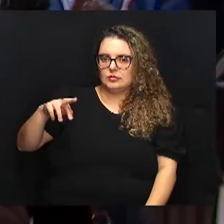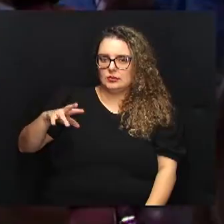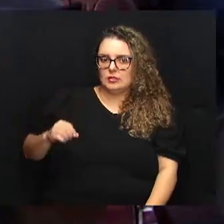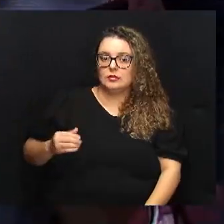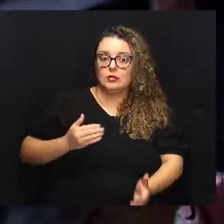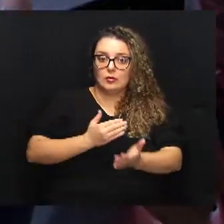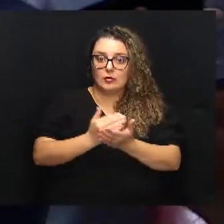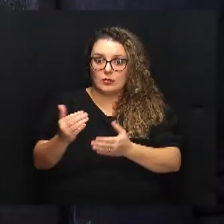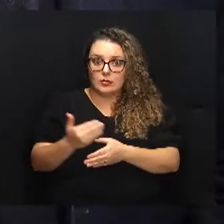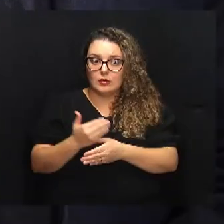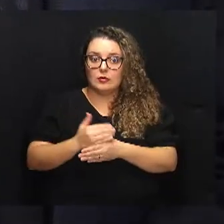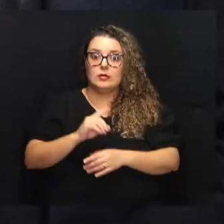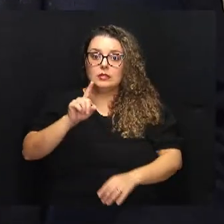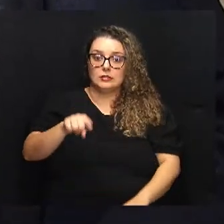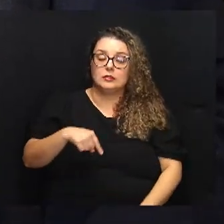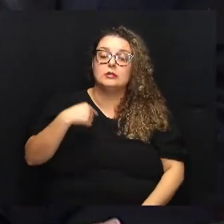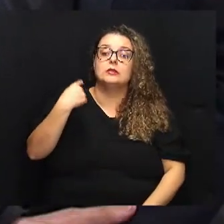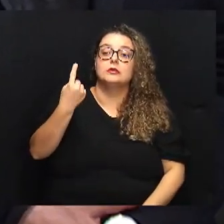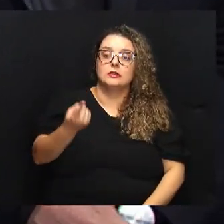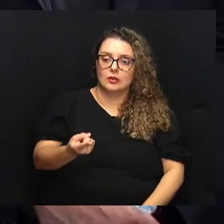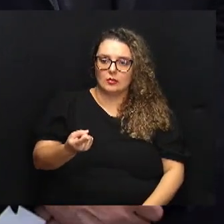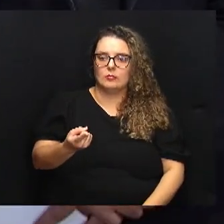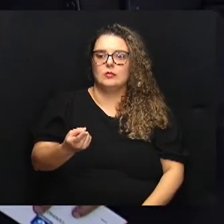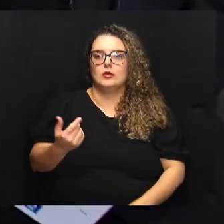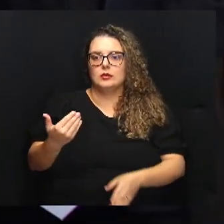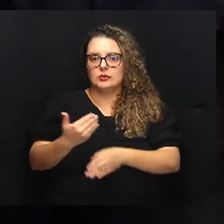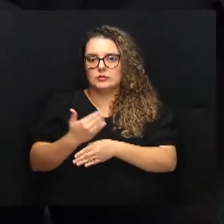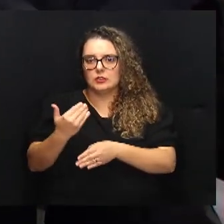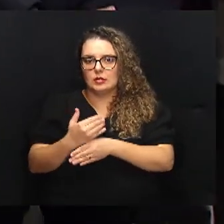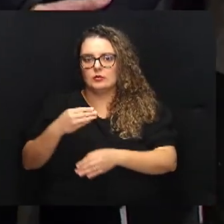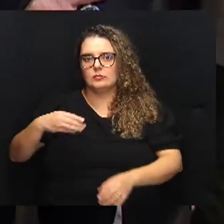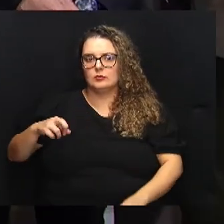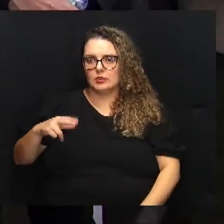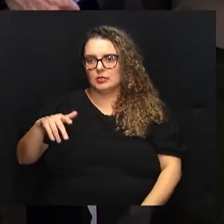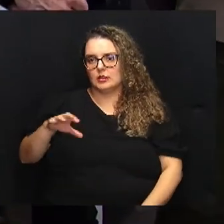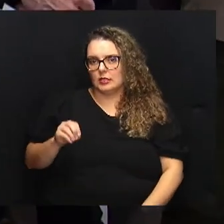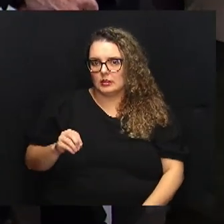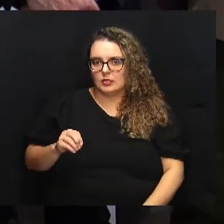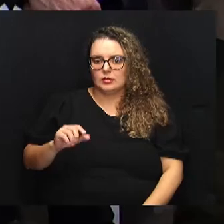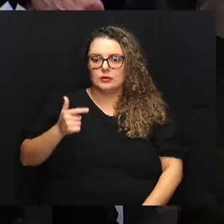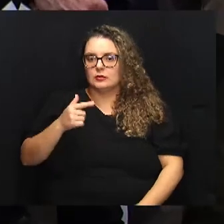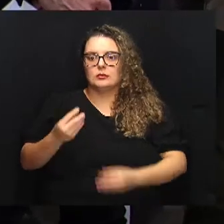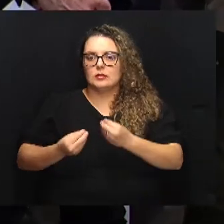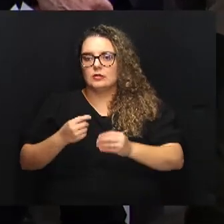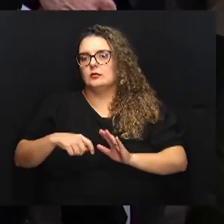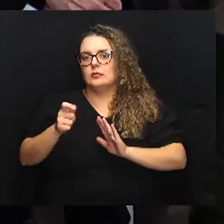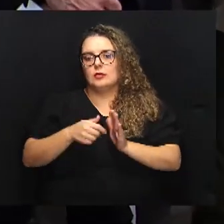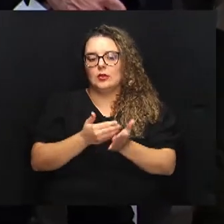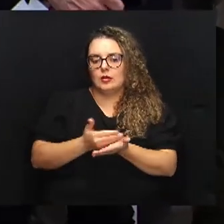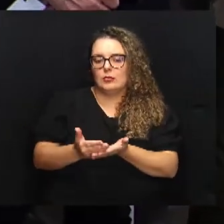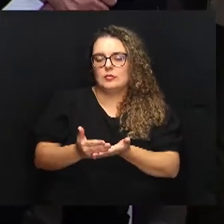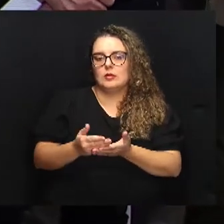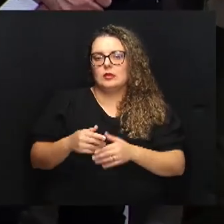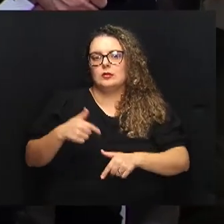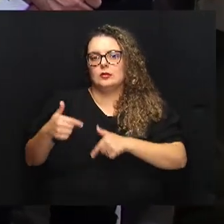ela foi posterior ao início da obra do mercado, né? Então, assim, não deu para a gente iniciar nossas obras no período